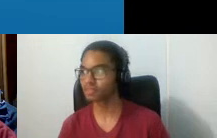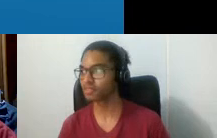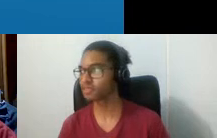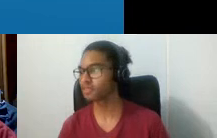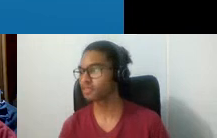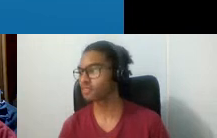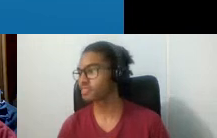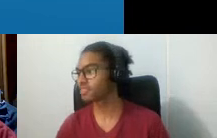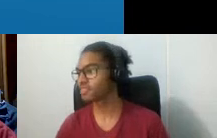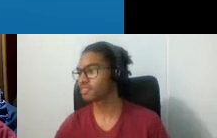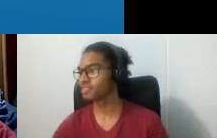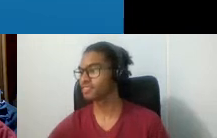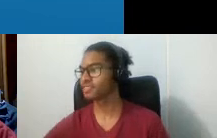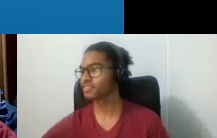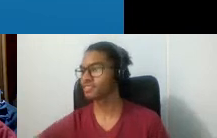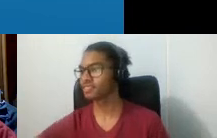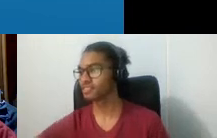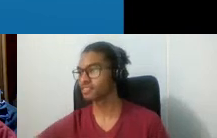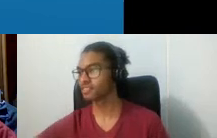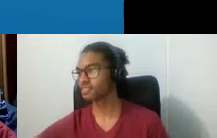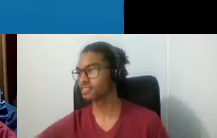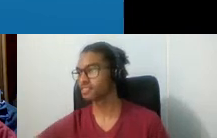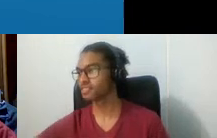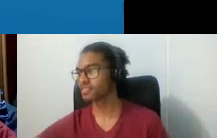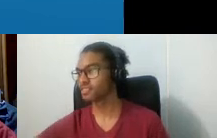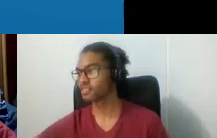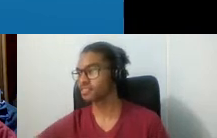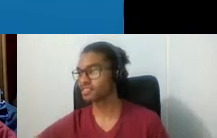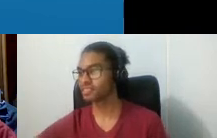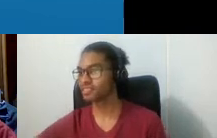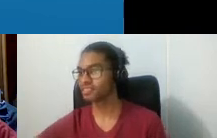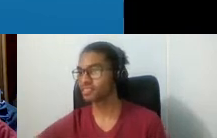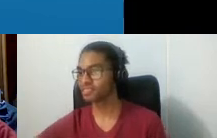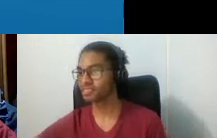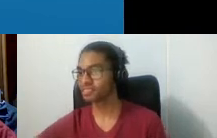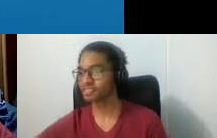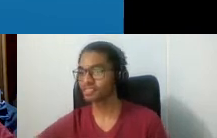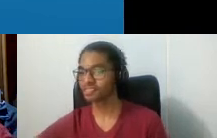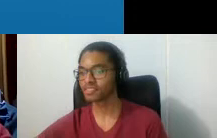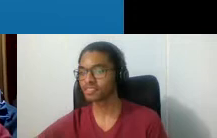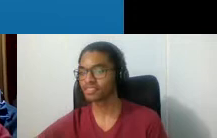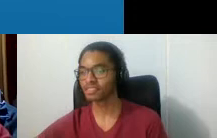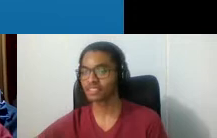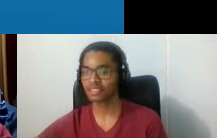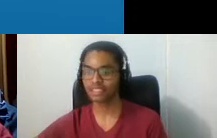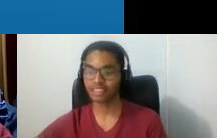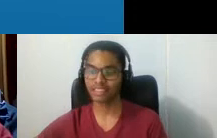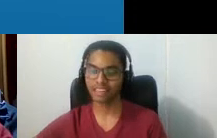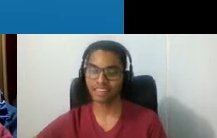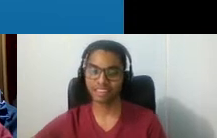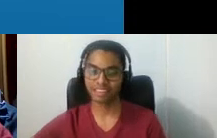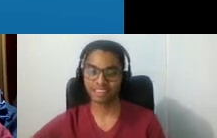passa- ali onde limpa, no fundo dela? Isso. Opa, Mesmo então... com a válvula de segurança? Caraca,